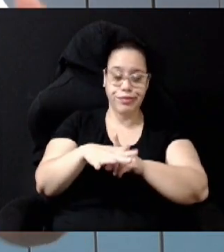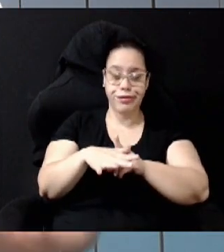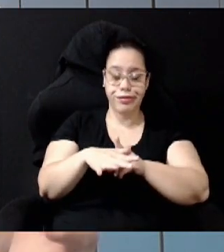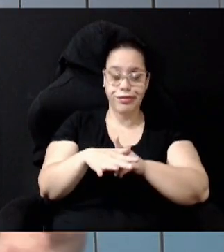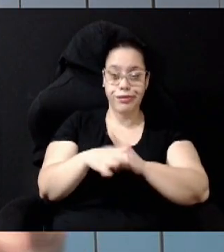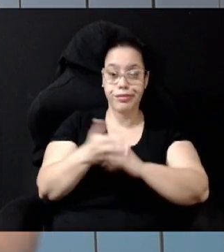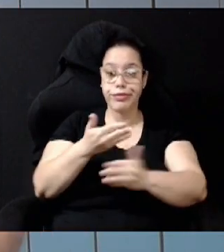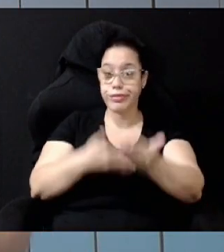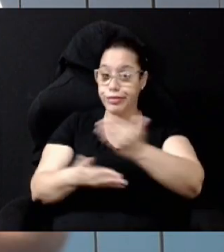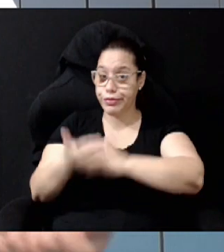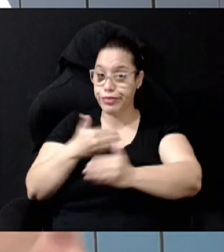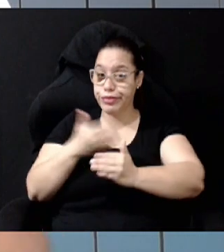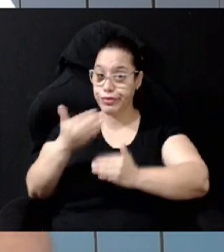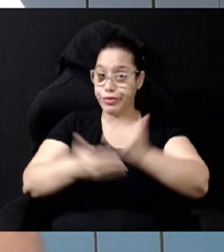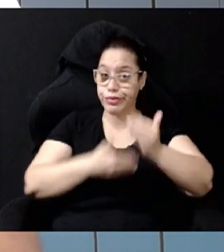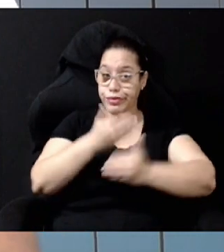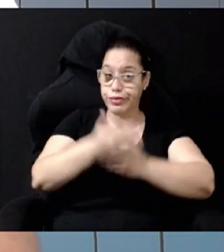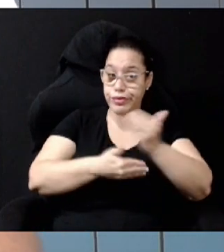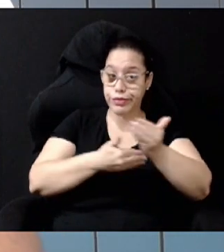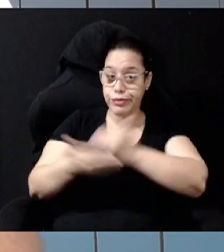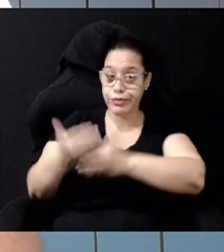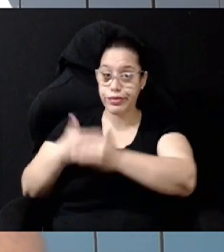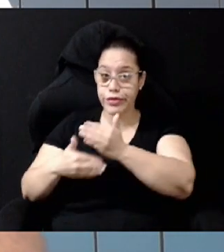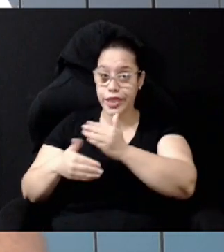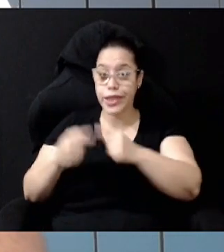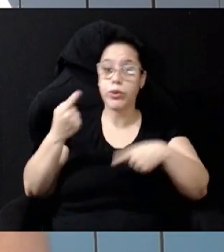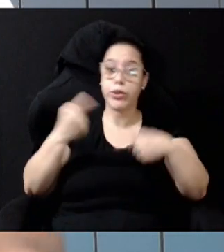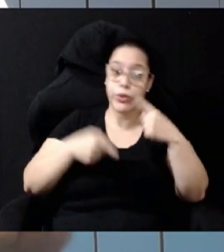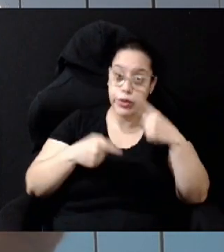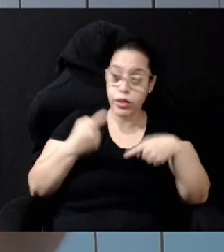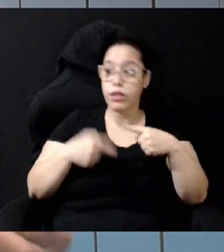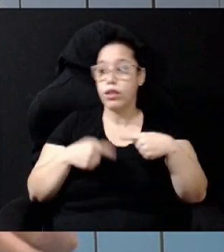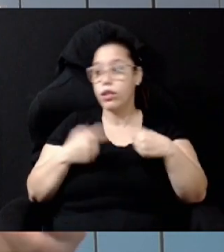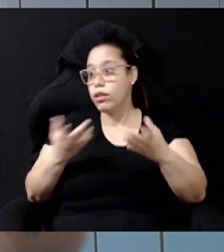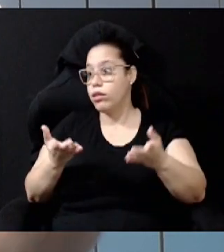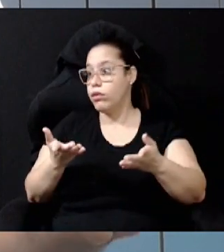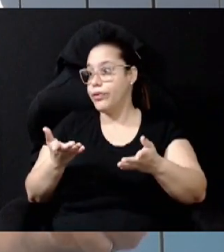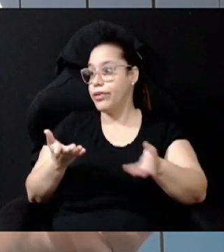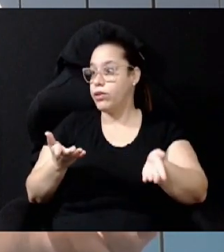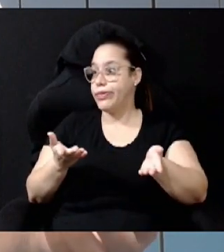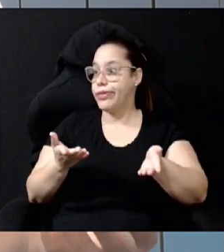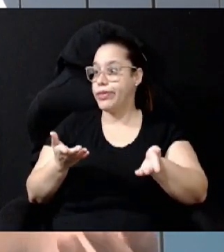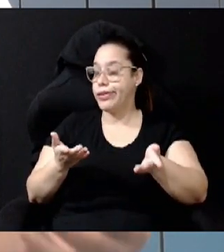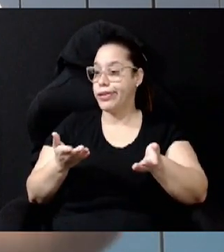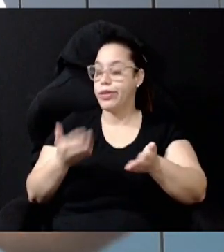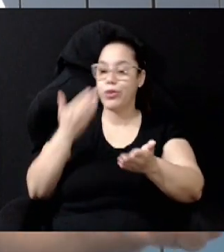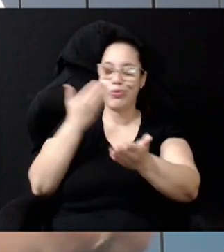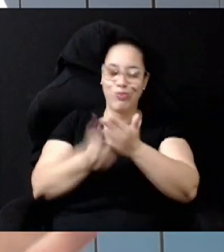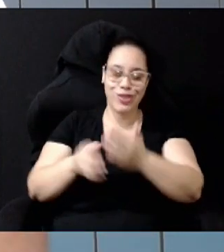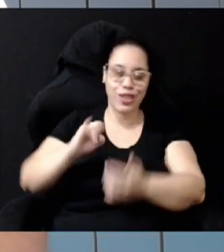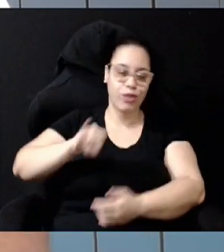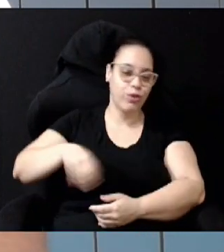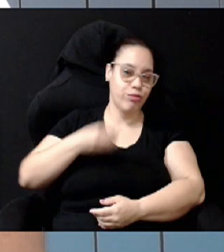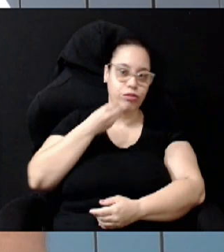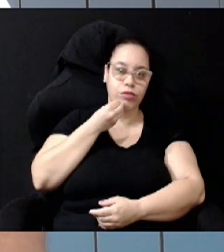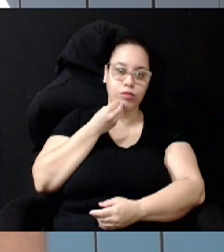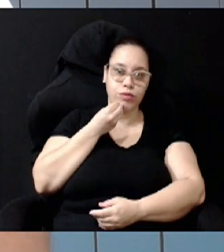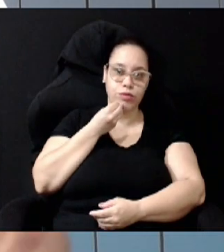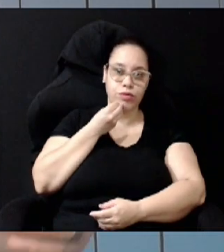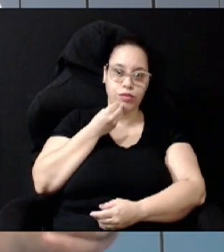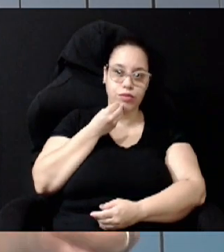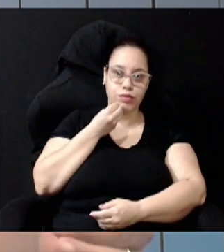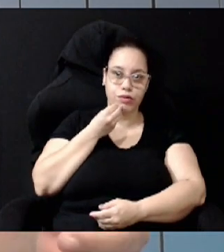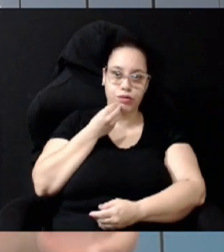coparticipando disso? Com a discussão, não há outra saída, entende? Então, perder essa oportunidade seria muito ruim. Que bom que a Prefeitura está